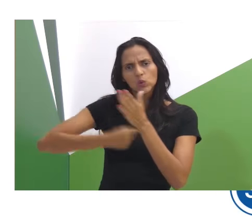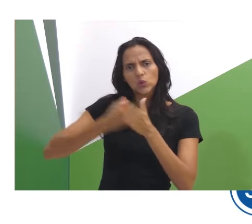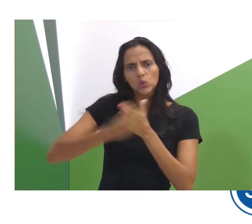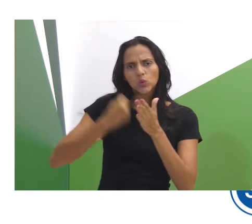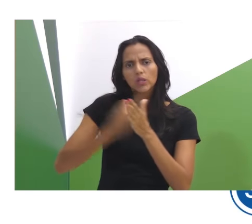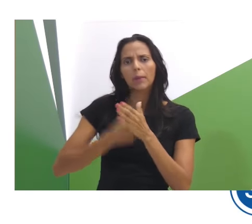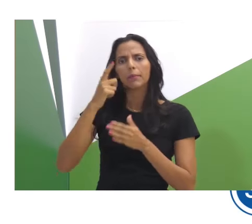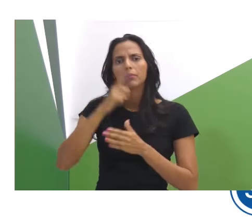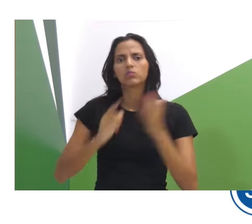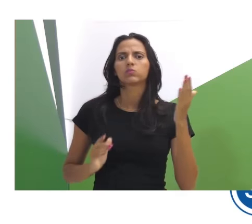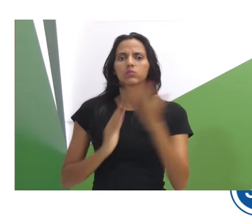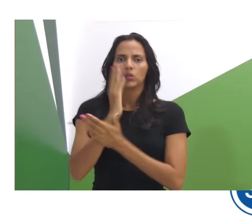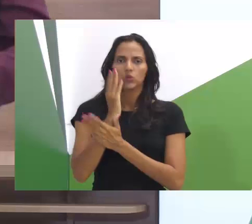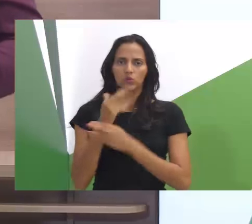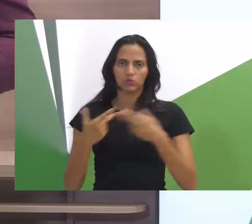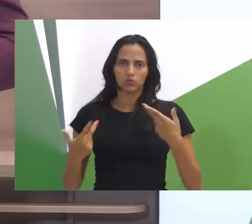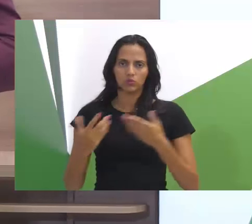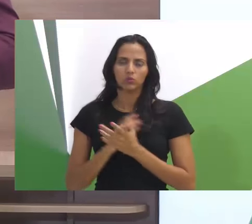correto?